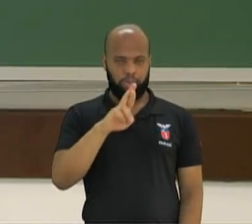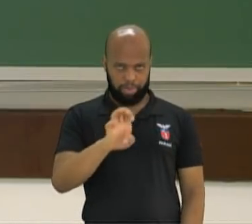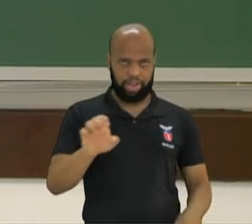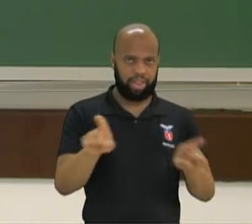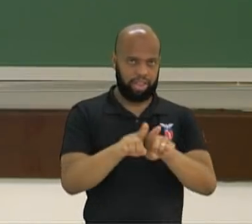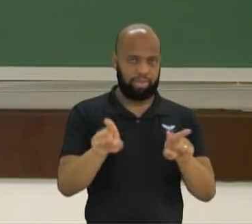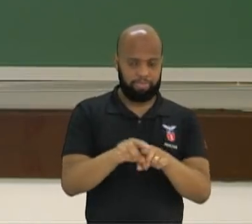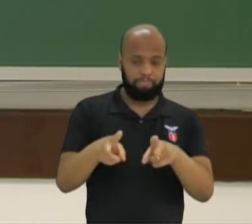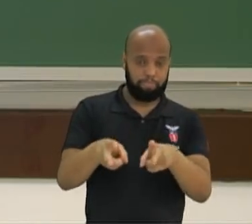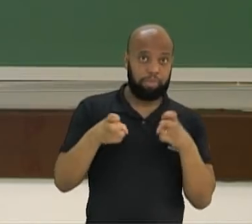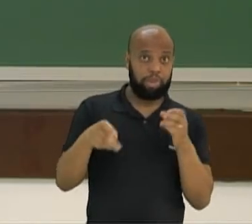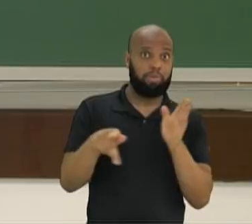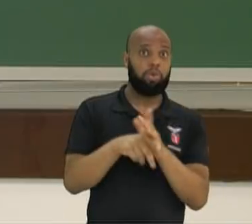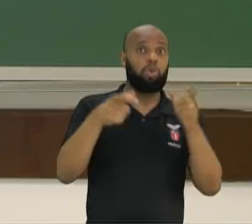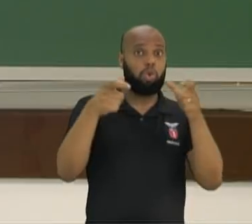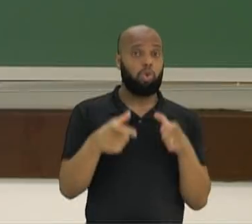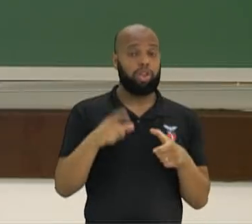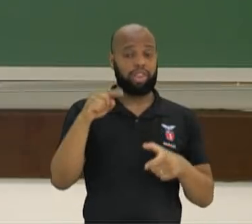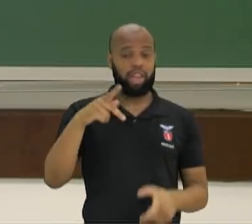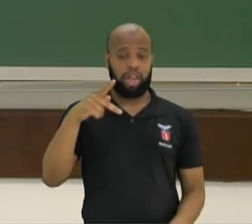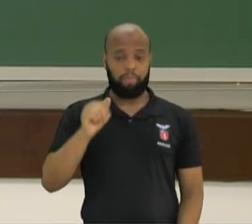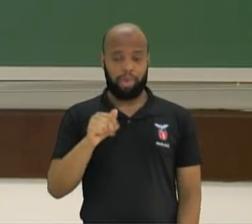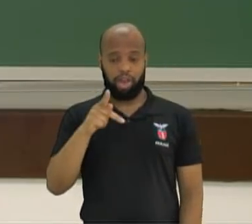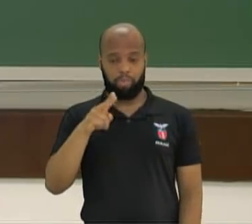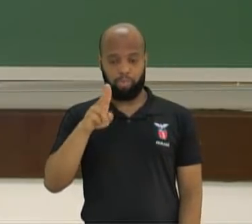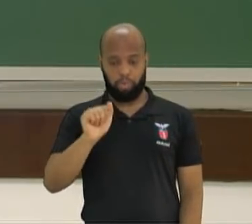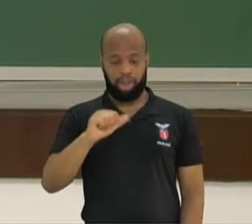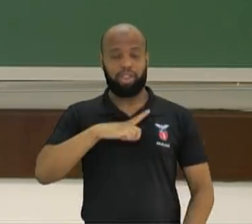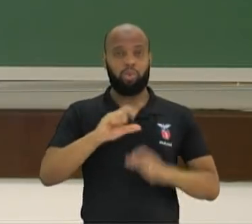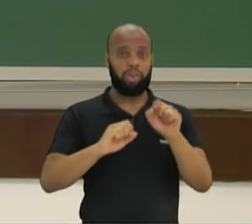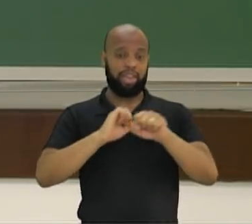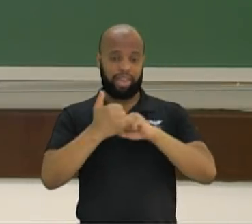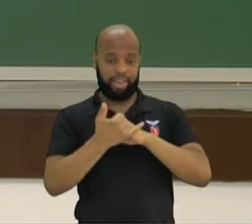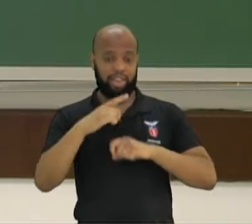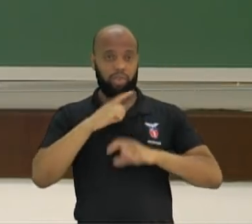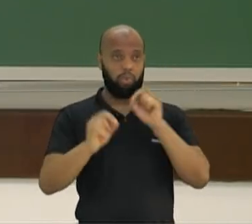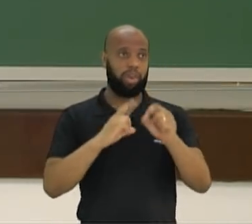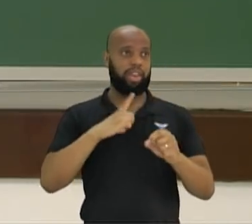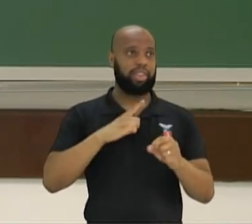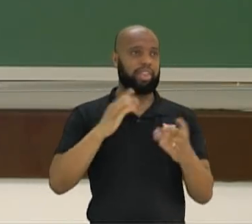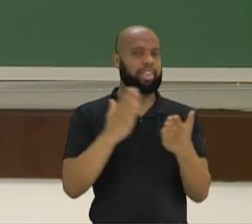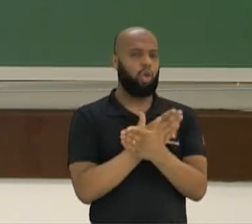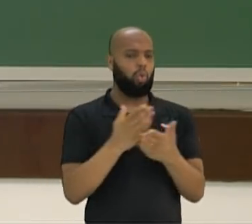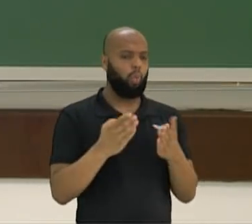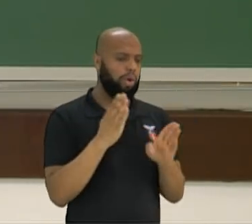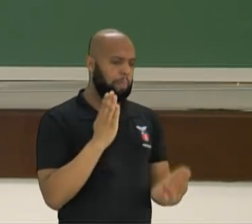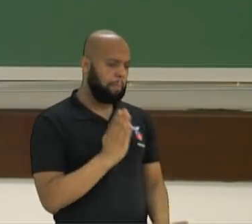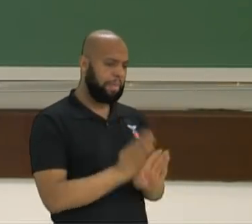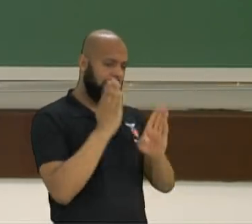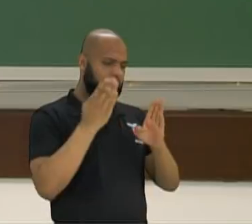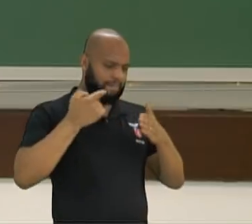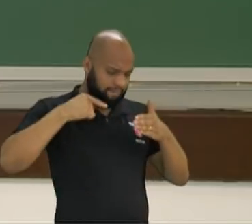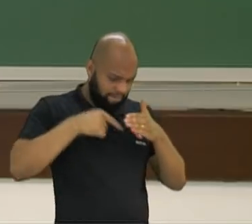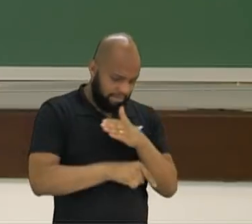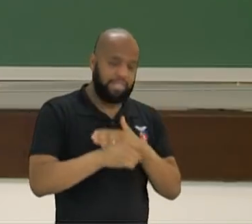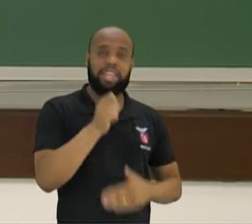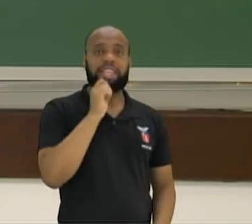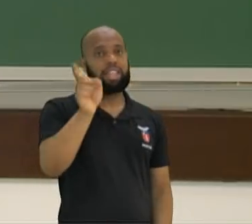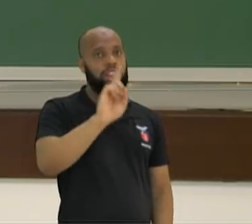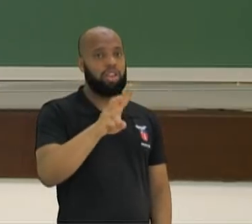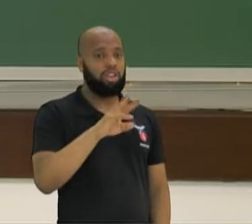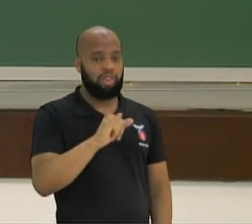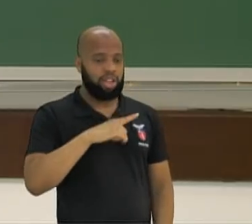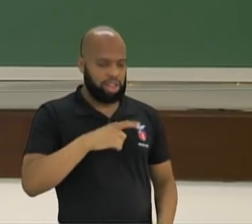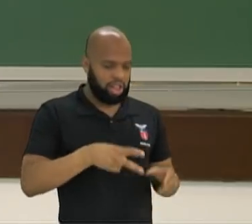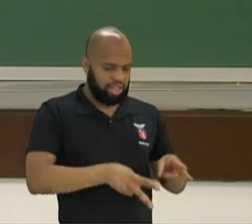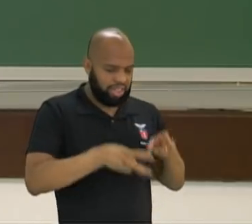que, na maioria dessas ilhas, elas têm um potencial de reservas ainda não descobertas. Então ainda vai haver